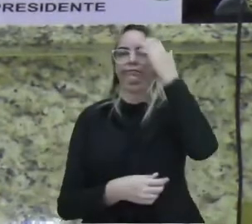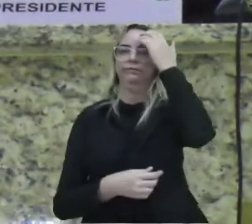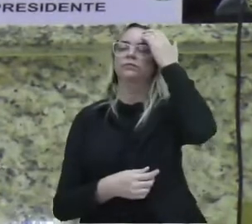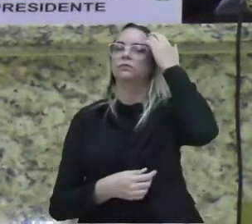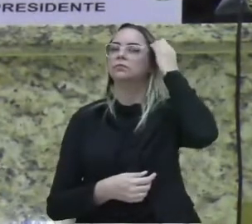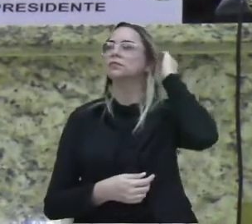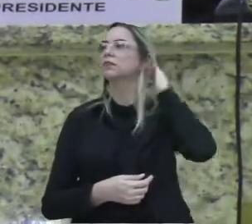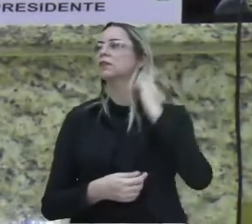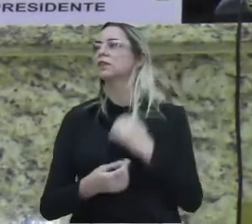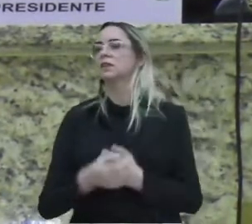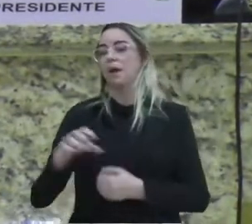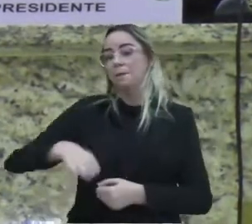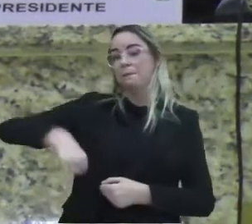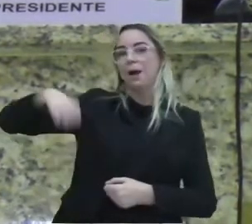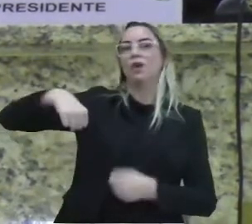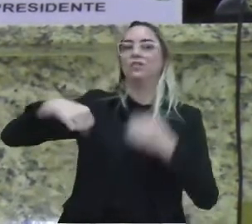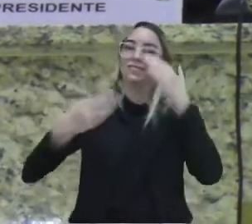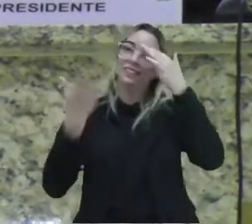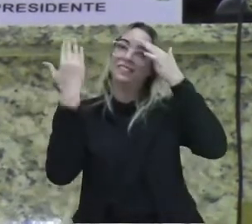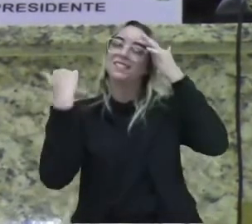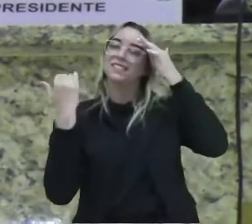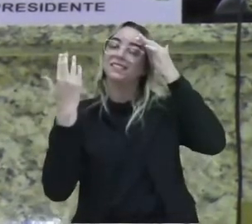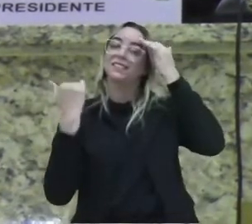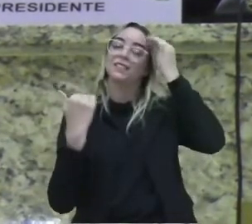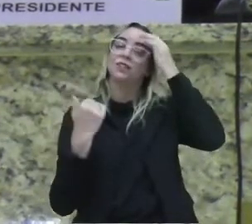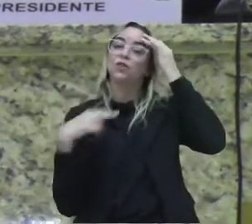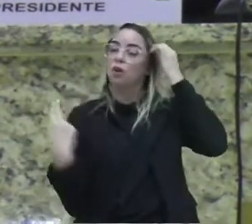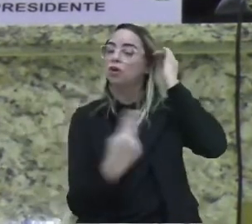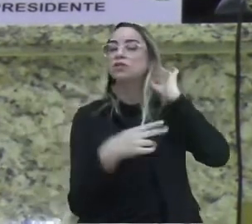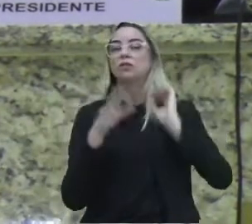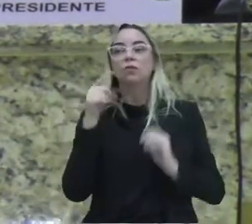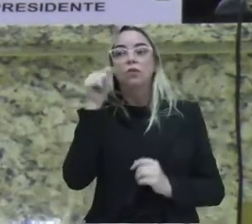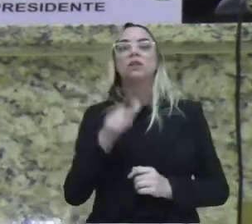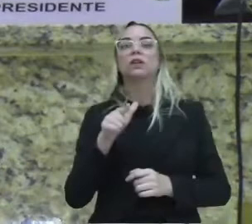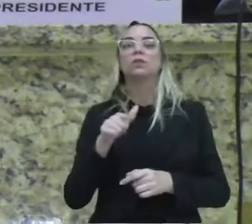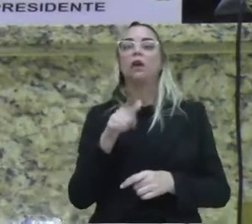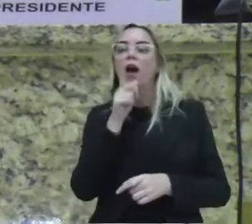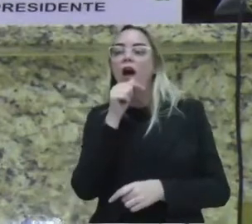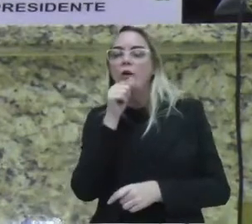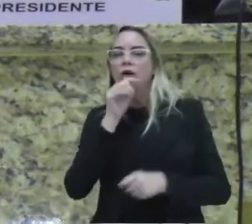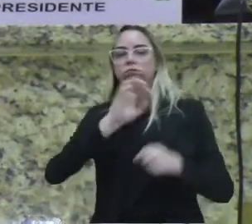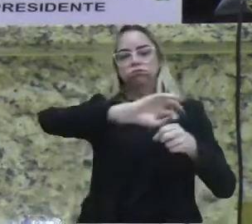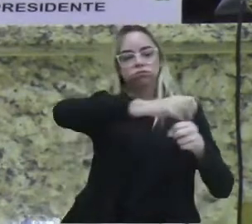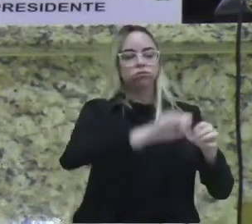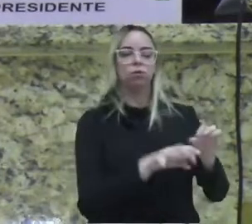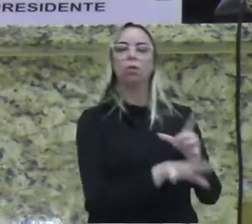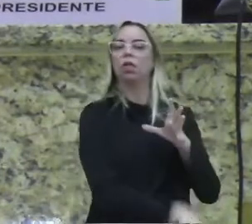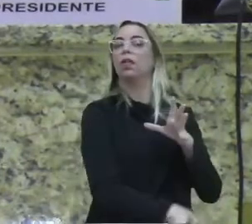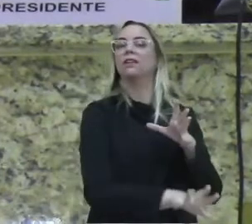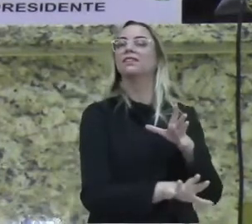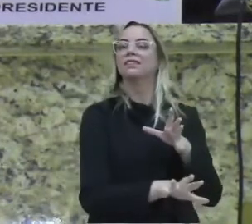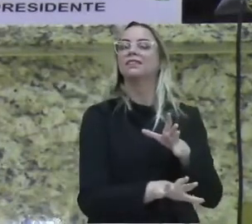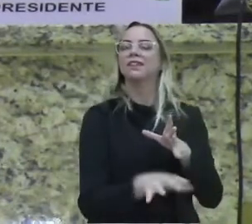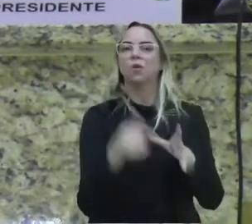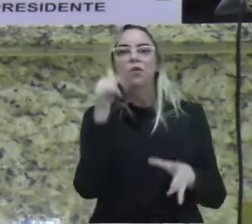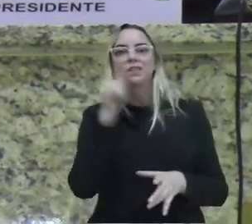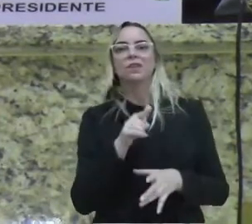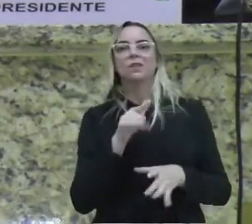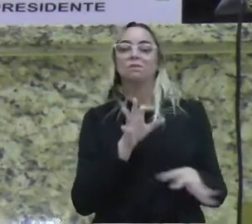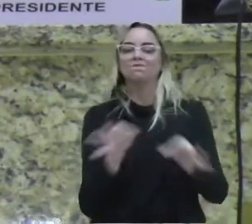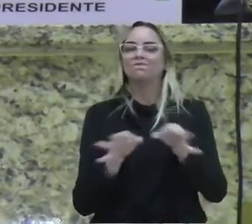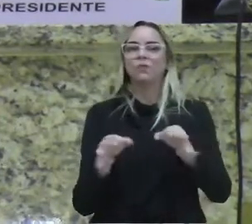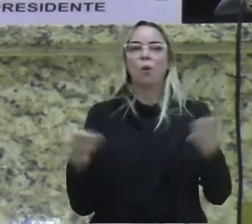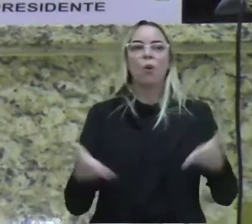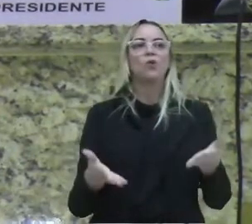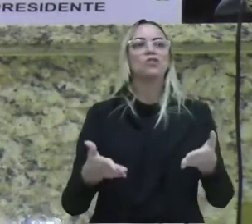de balde. A gente conseguiu fazer organizar a hidráulica, consertamos a hidráulica das duas creches e hoje tem água